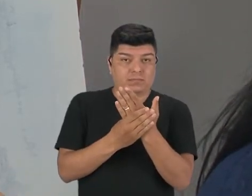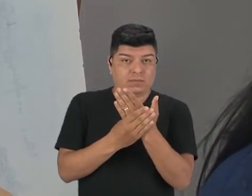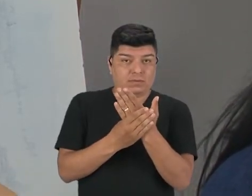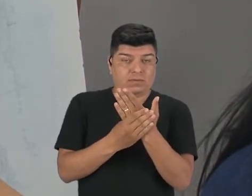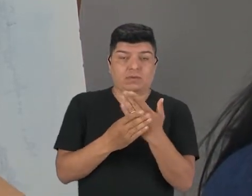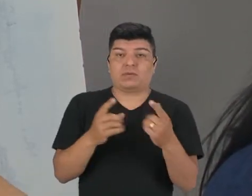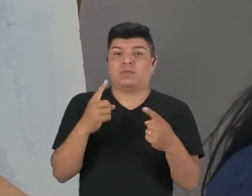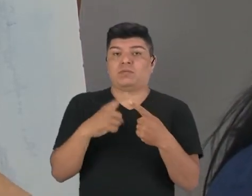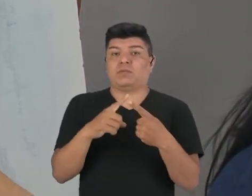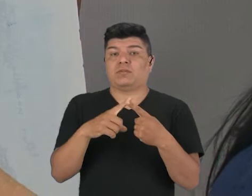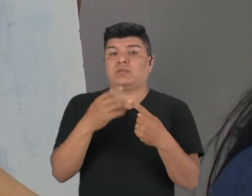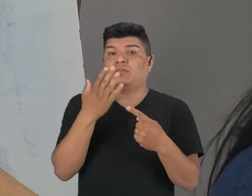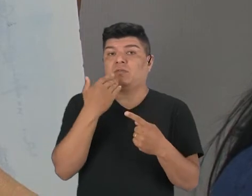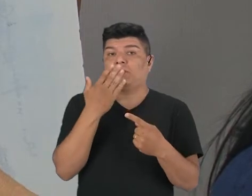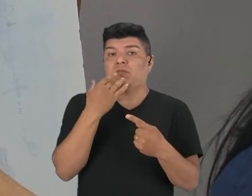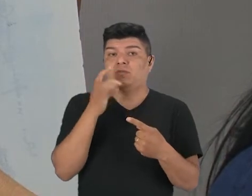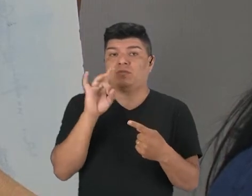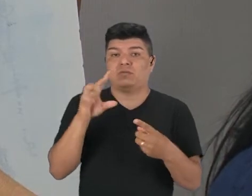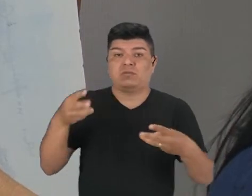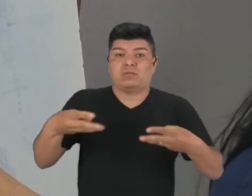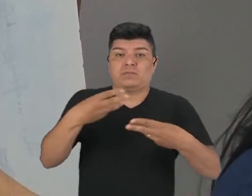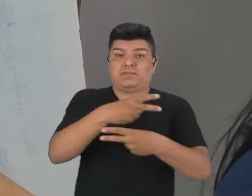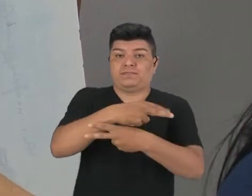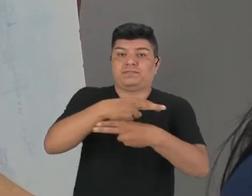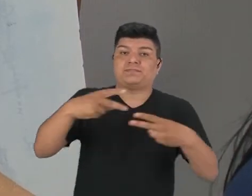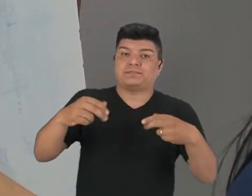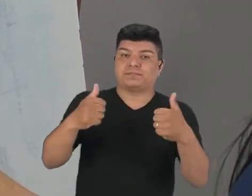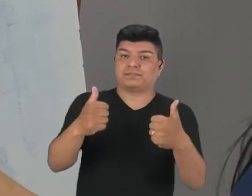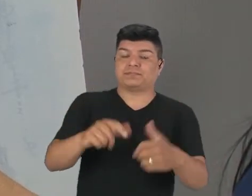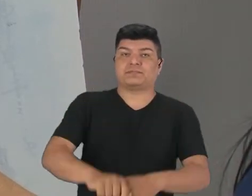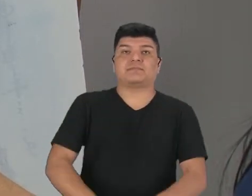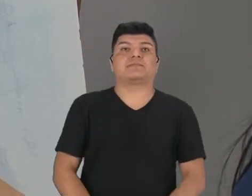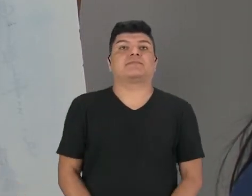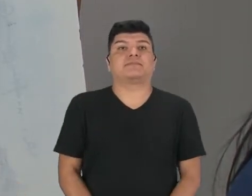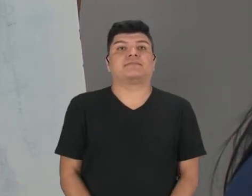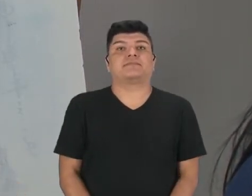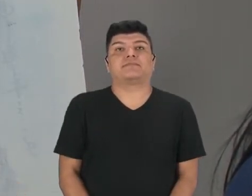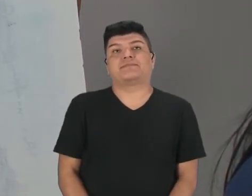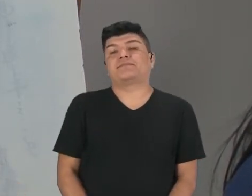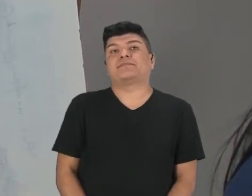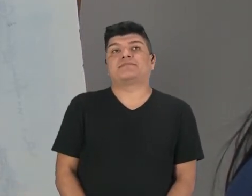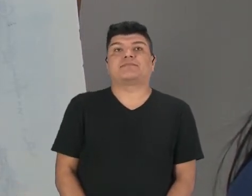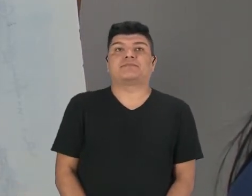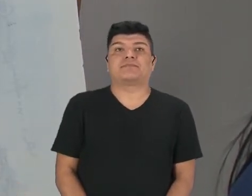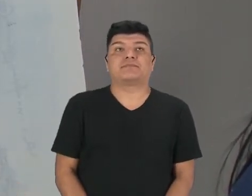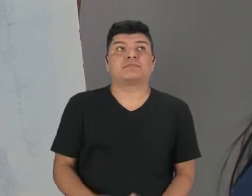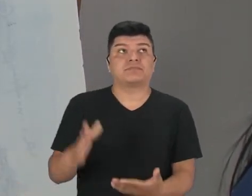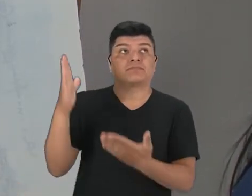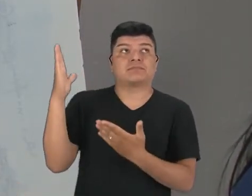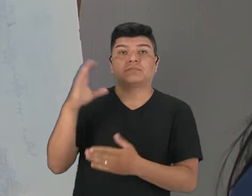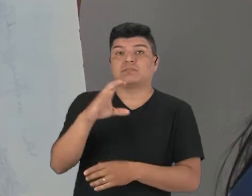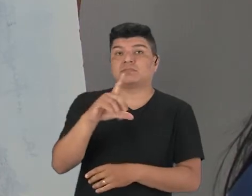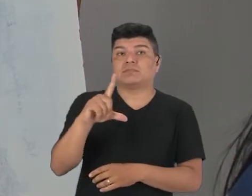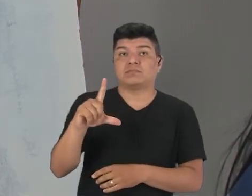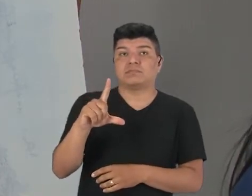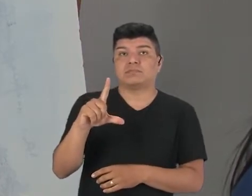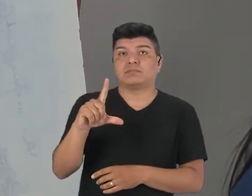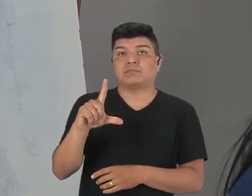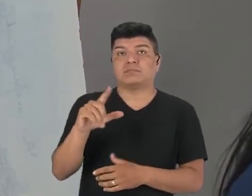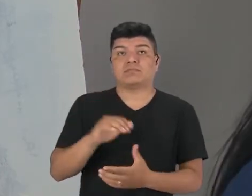se alimenta de apenas vegetais, ok? E aqui eles entram nessa classificação,